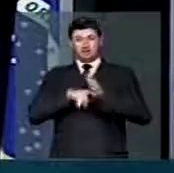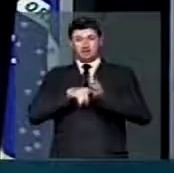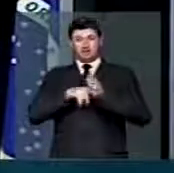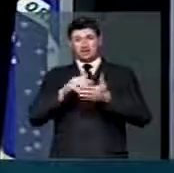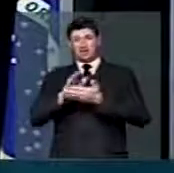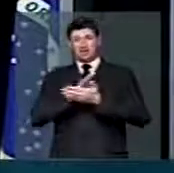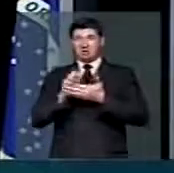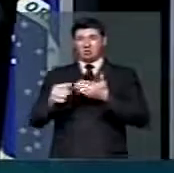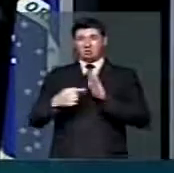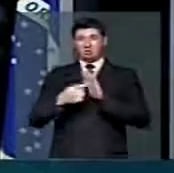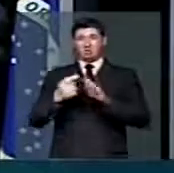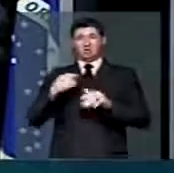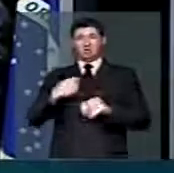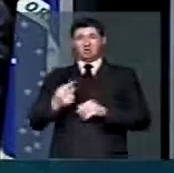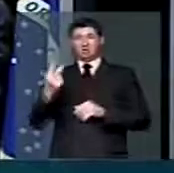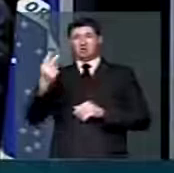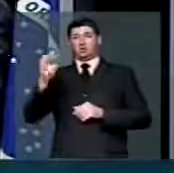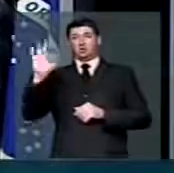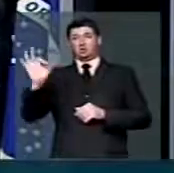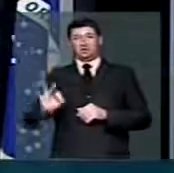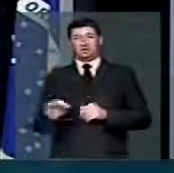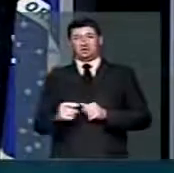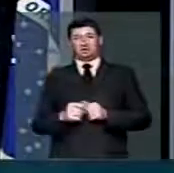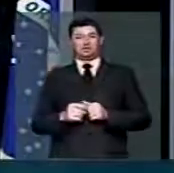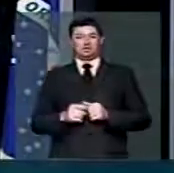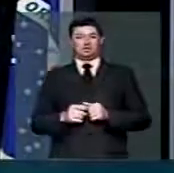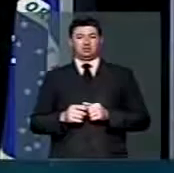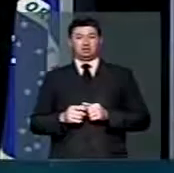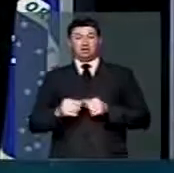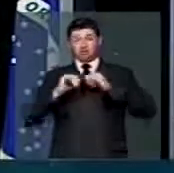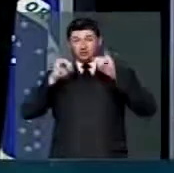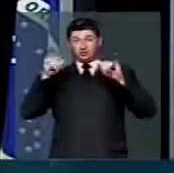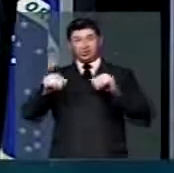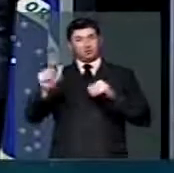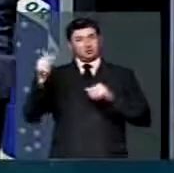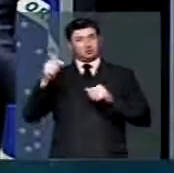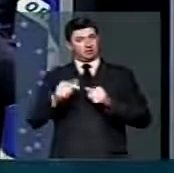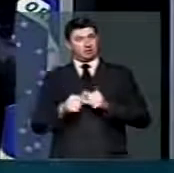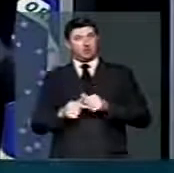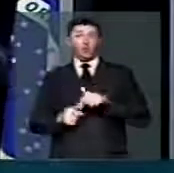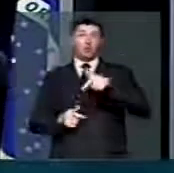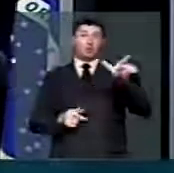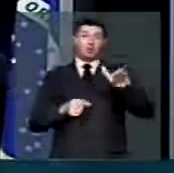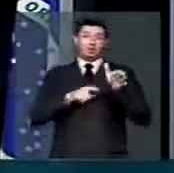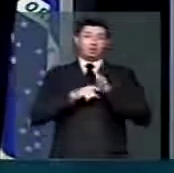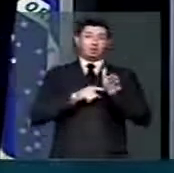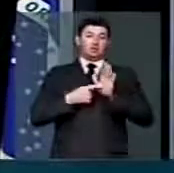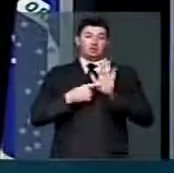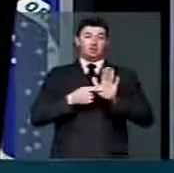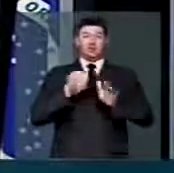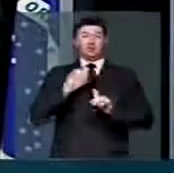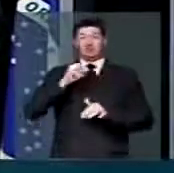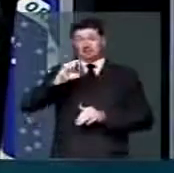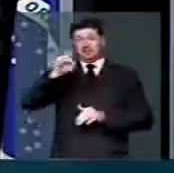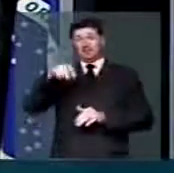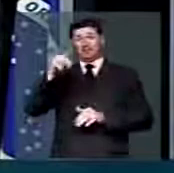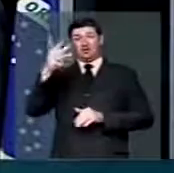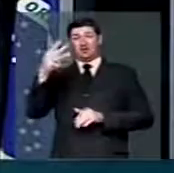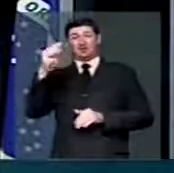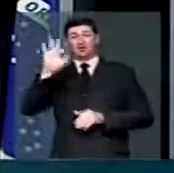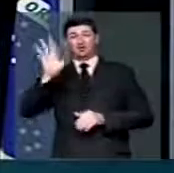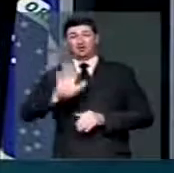pesquisas, em algumas, apareço com 2. Essas não foram divulgadas. Em outras pesquisas, apareço com